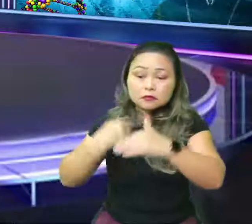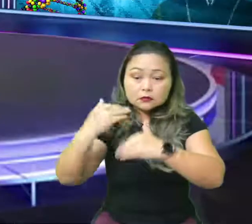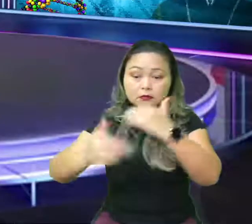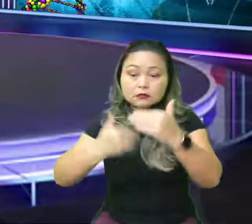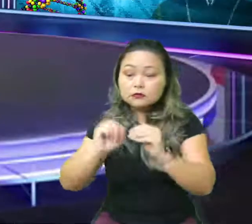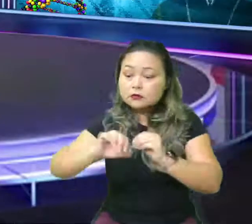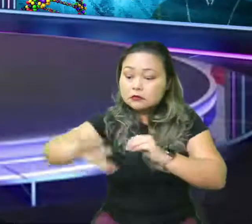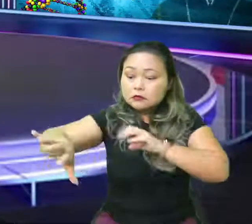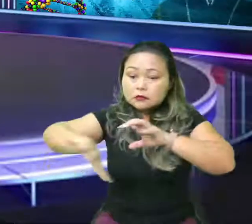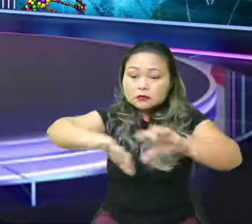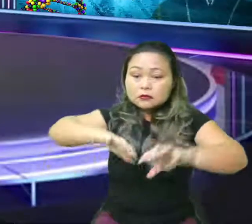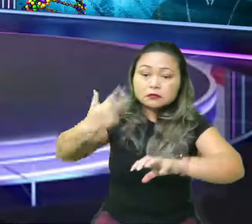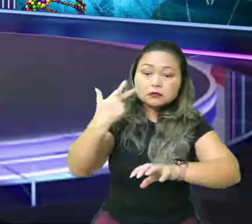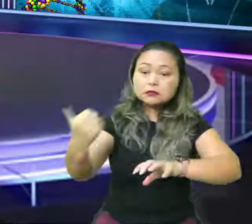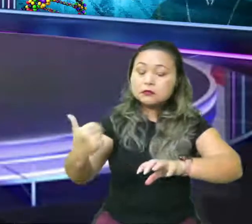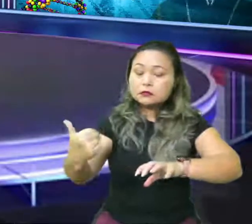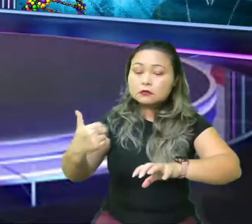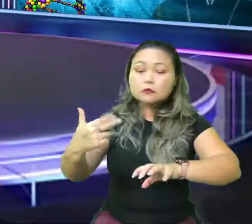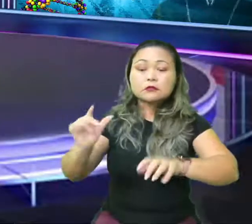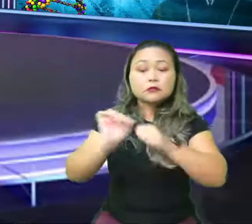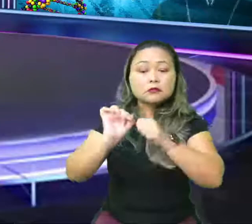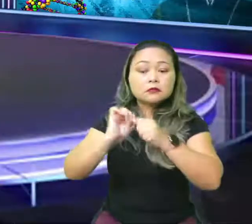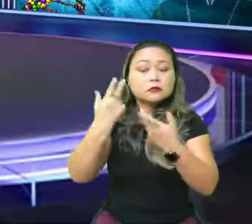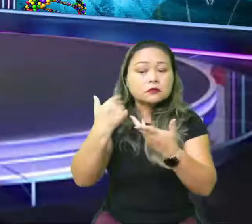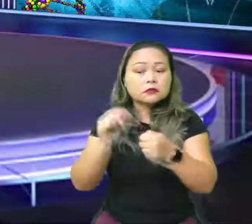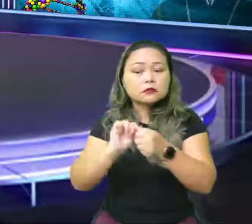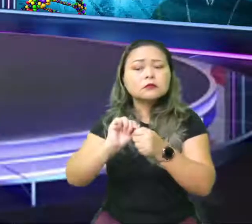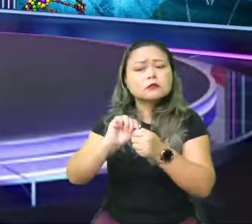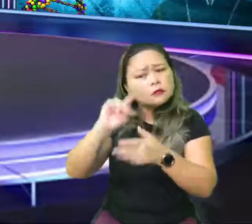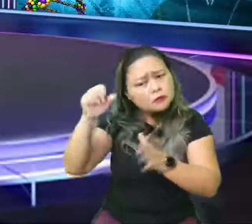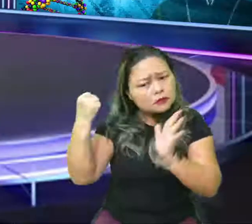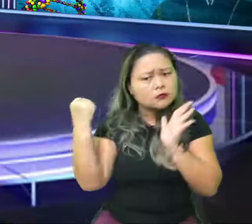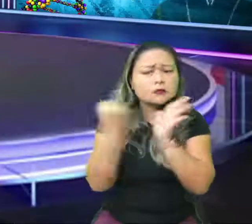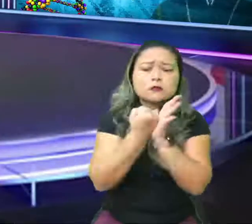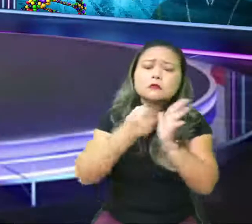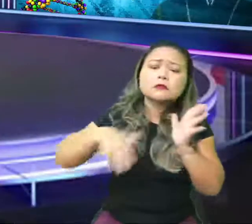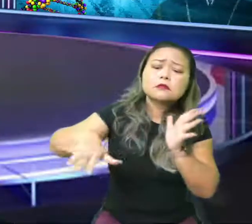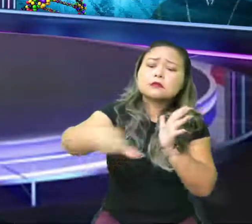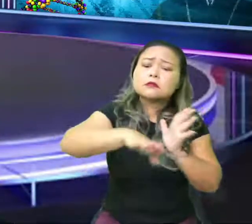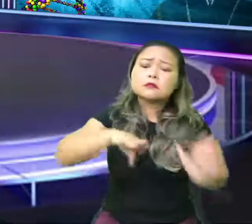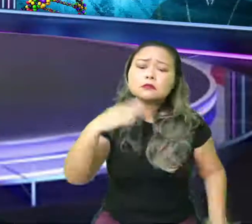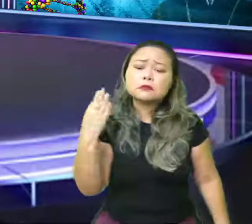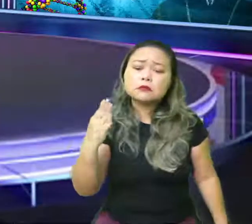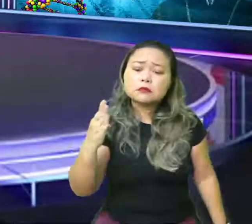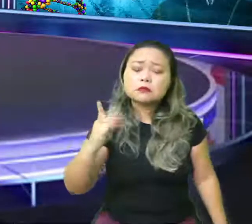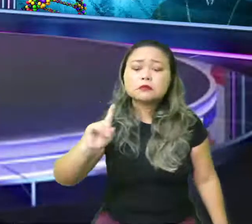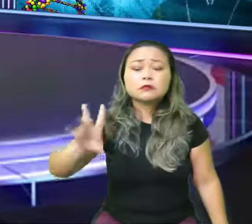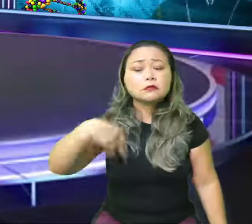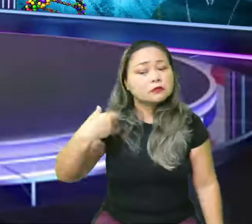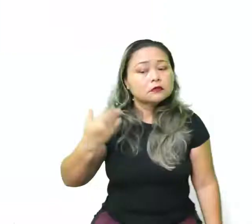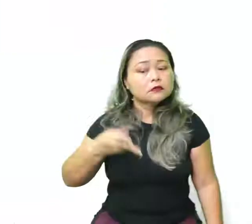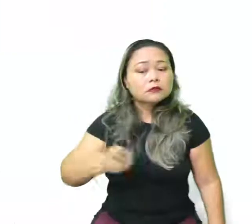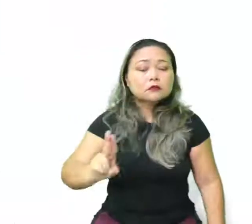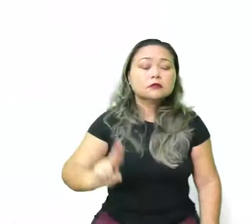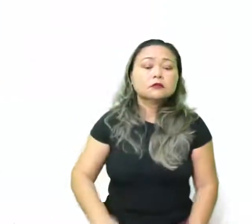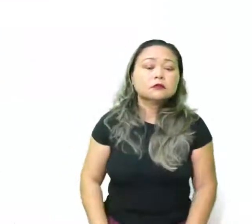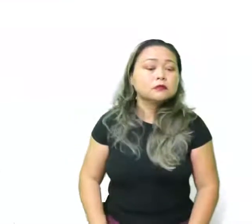a seleção natural, tá? E isso foi um marco para a área da biologia. Vamos continuando